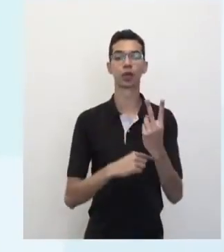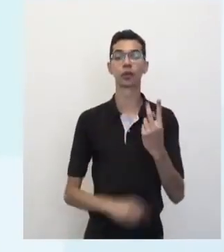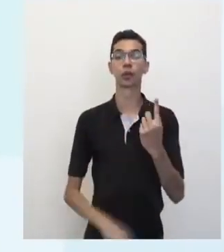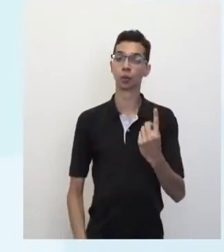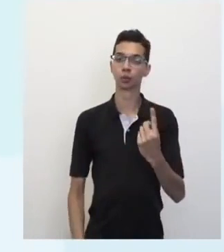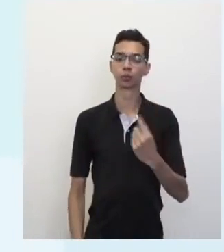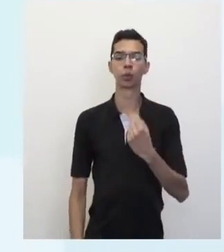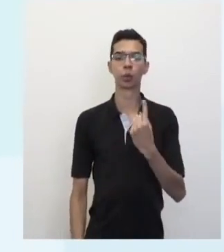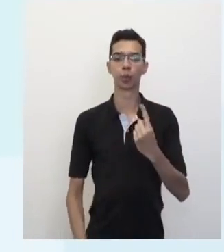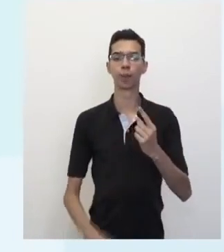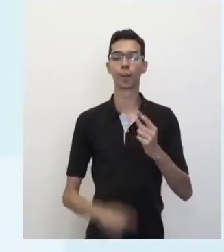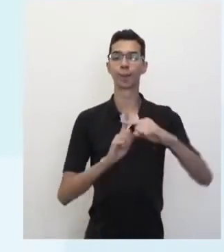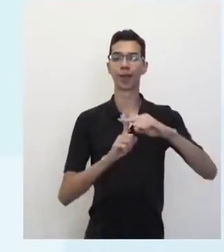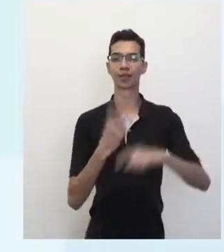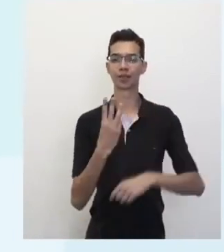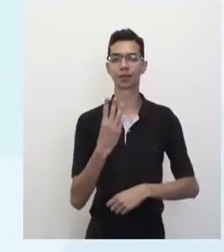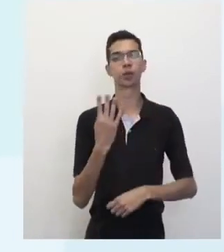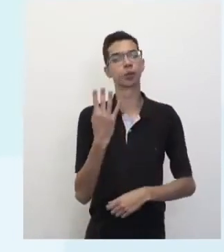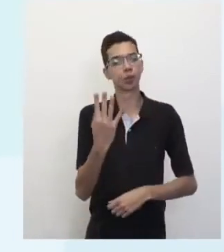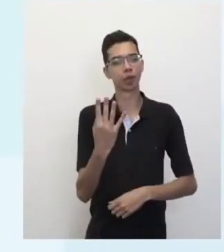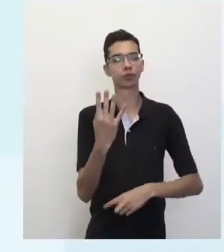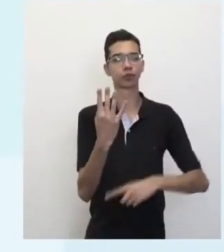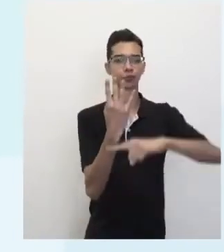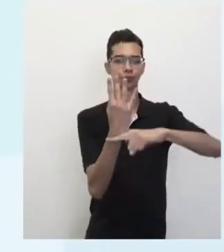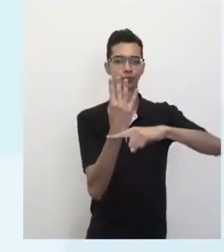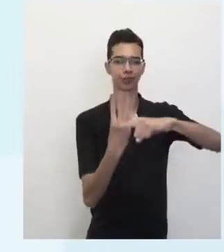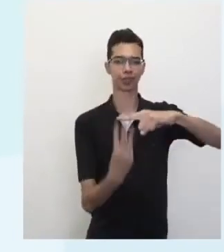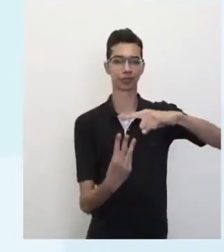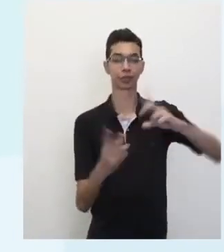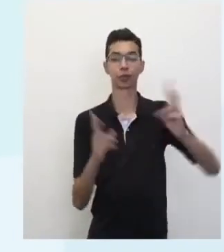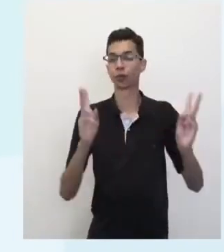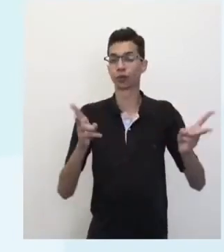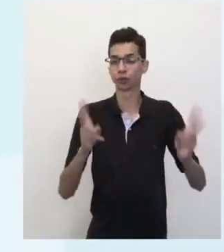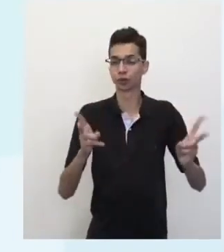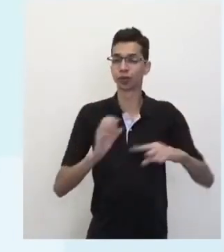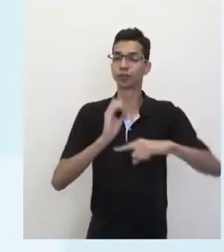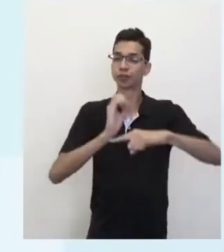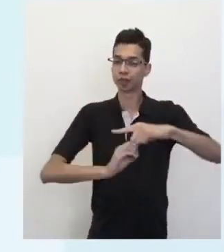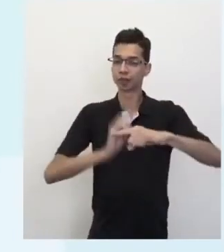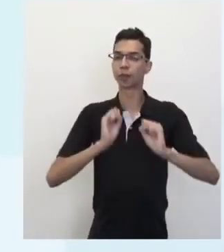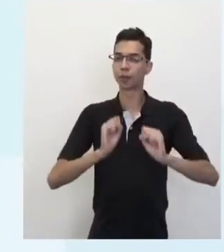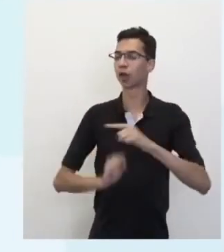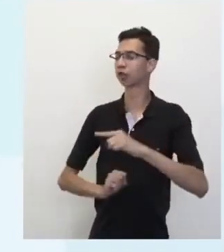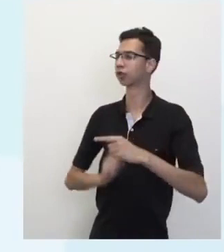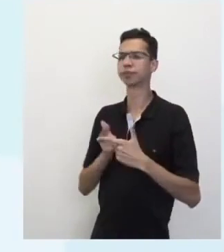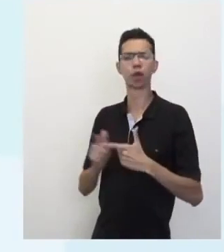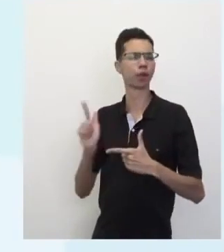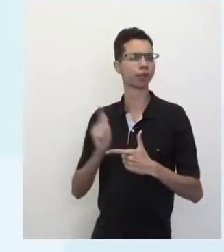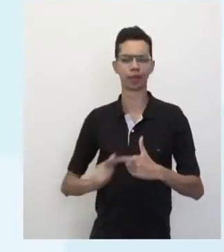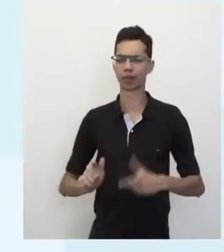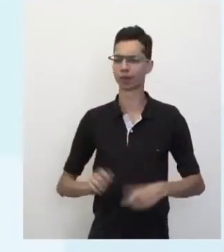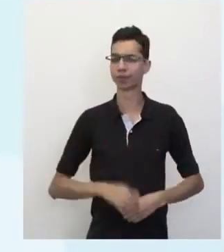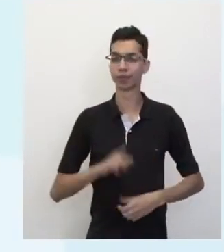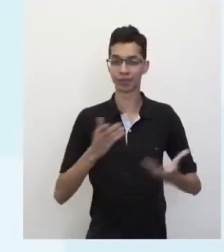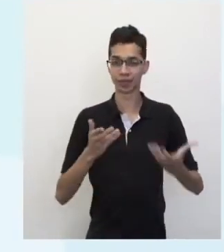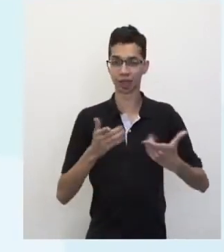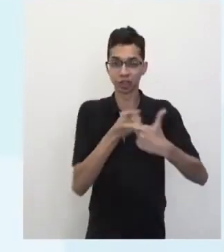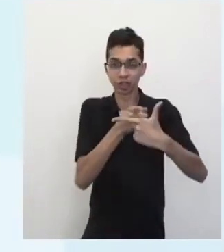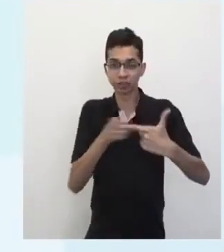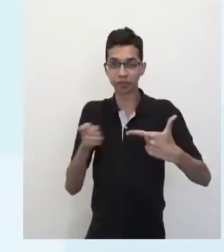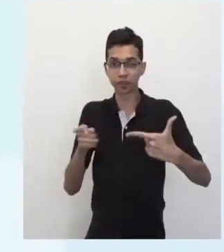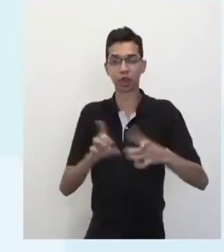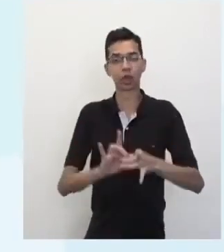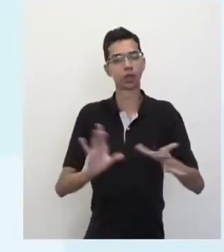4, 4/3. E aí a gente deixa na forma de fração mesmo, não tem problema. Quem quiser dividir pode, vai achar uma fração, uma